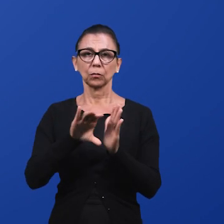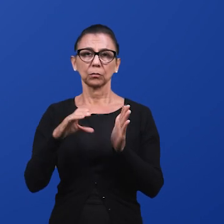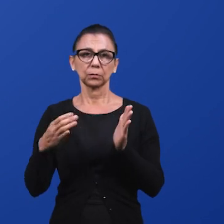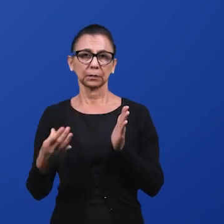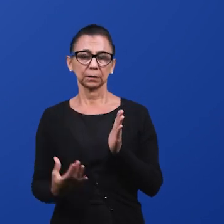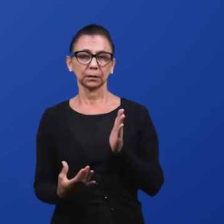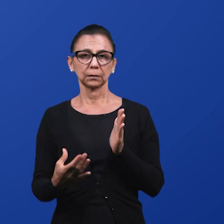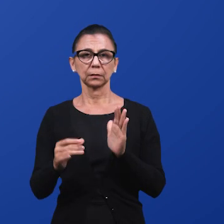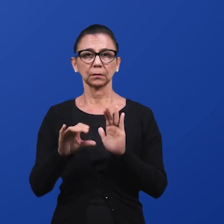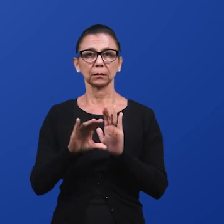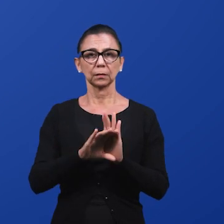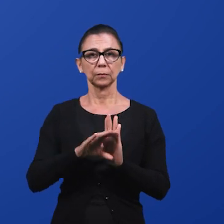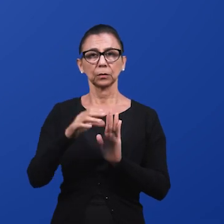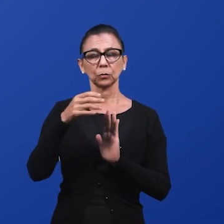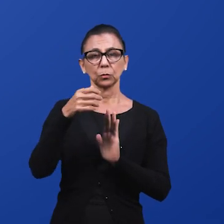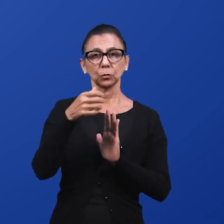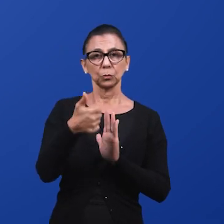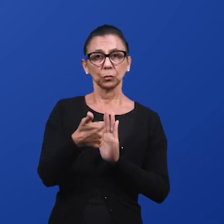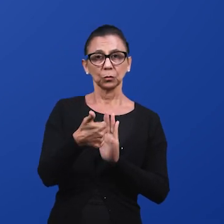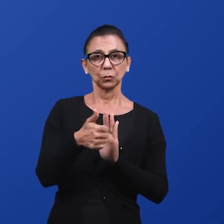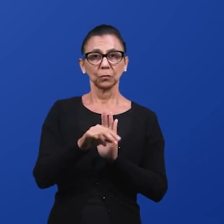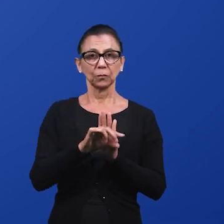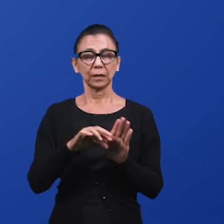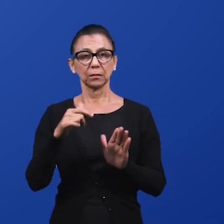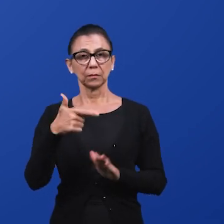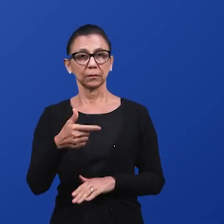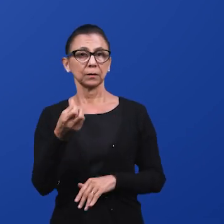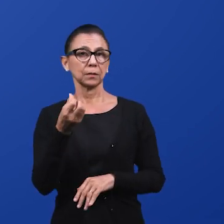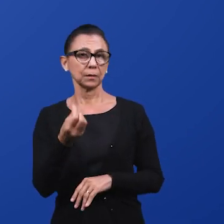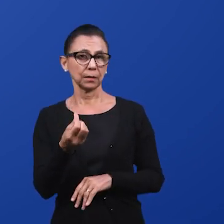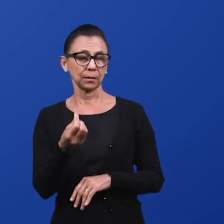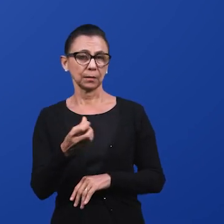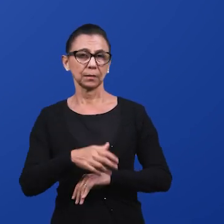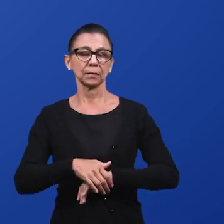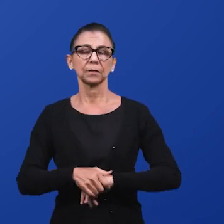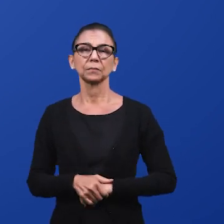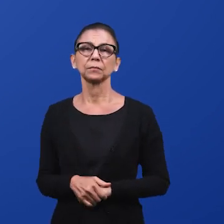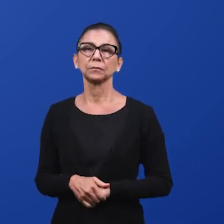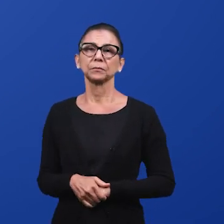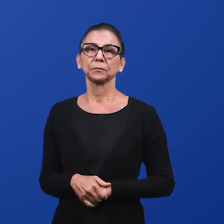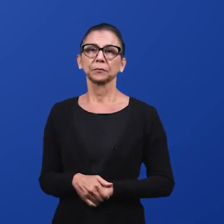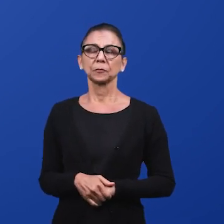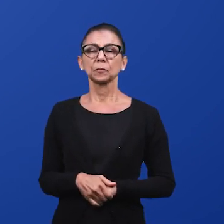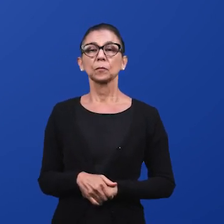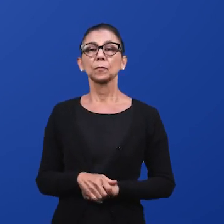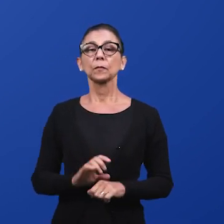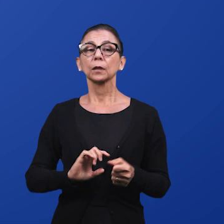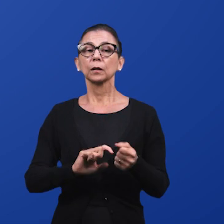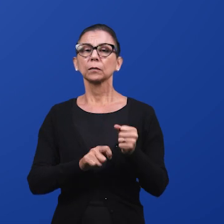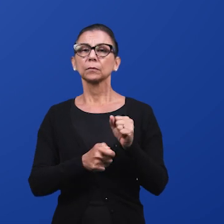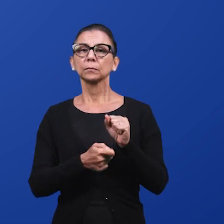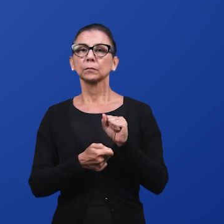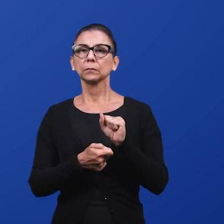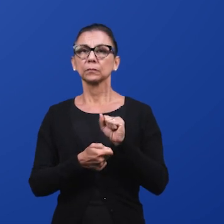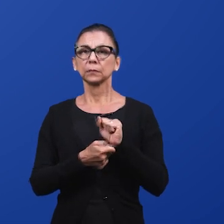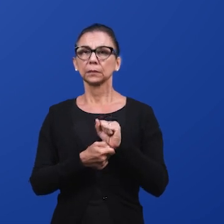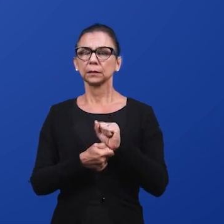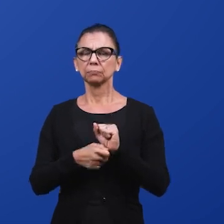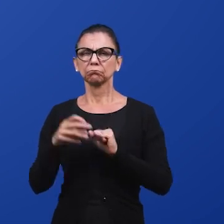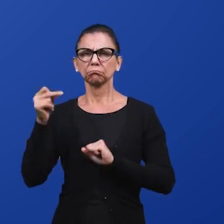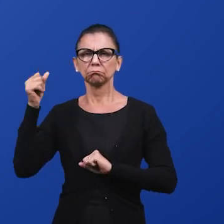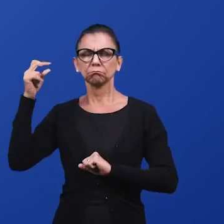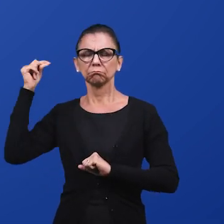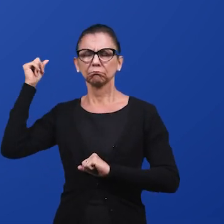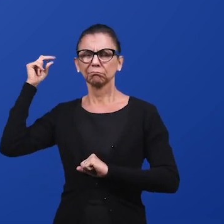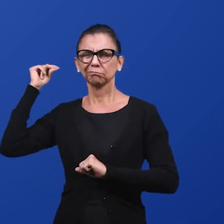texto em Colossenses, capítulo 1, verso 26, que nos fala assim: o mistério